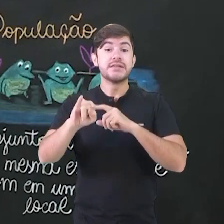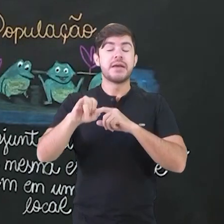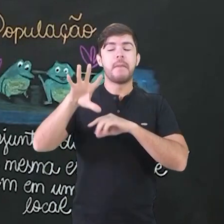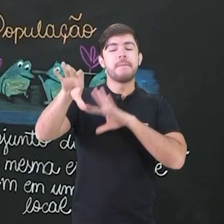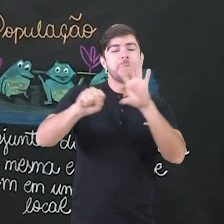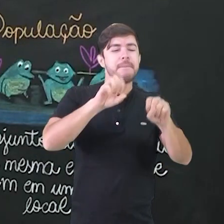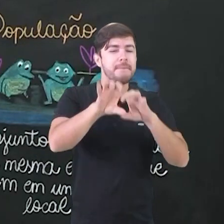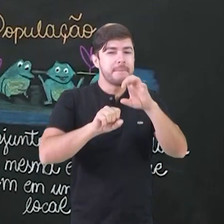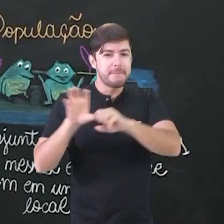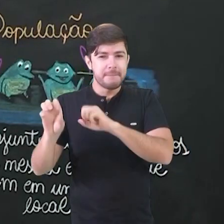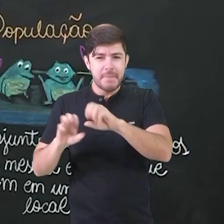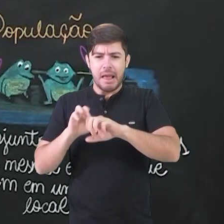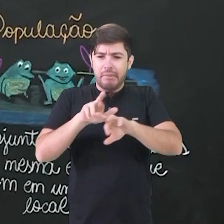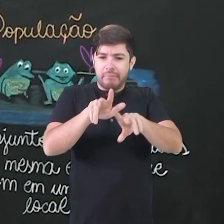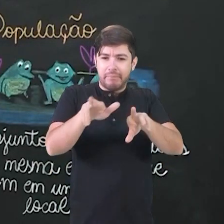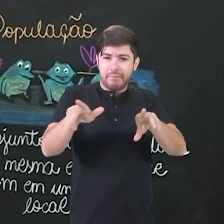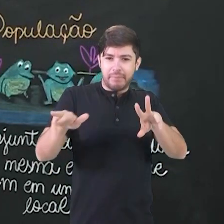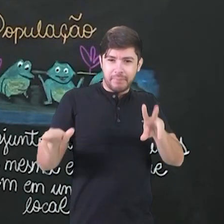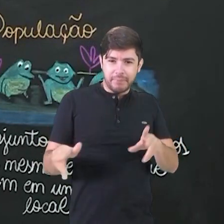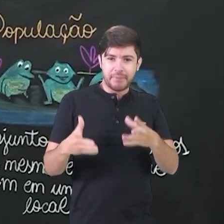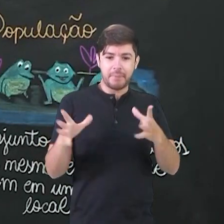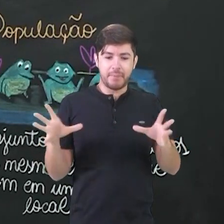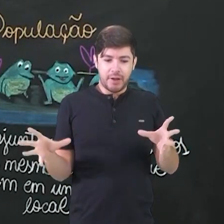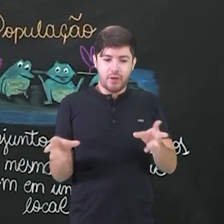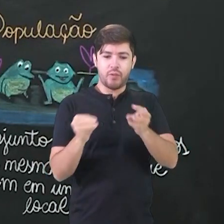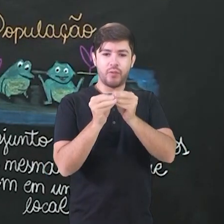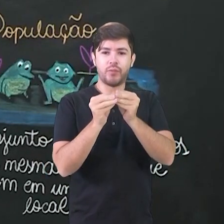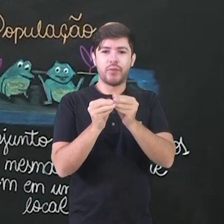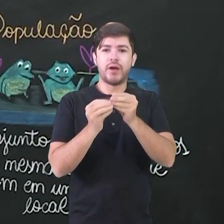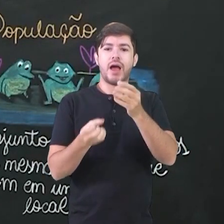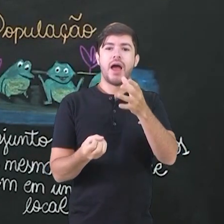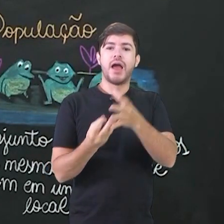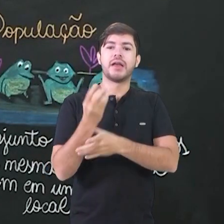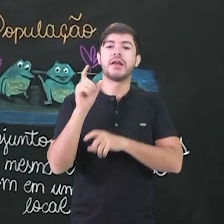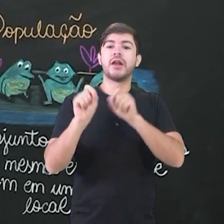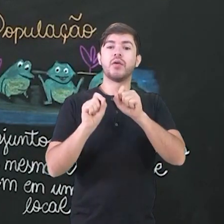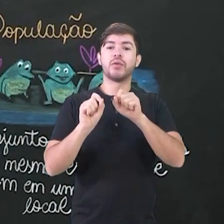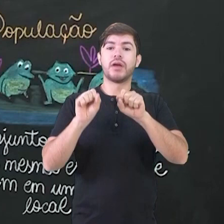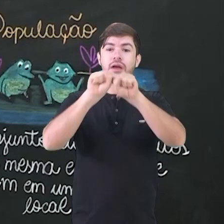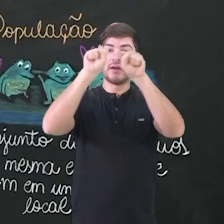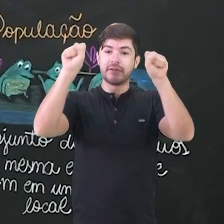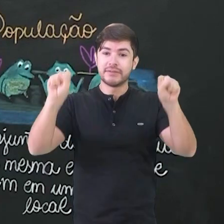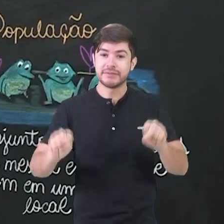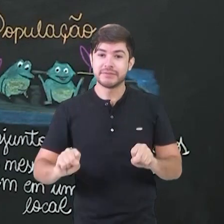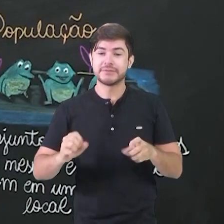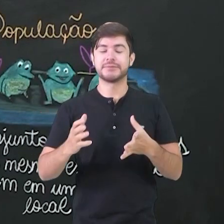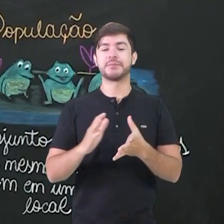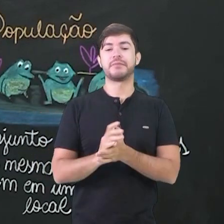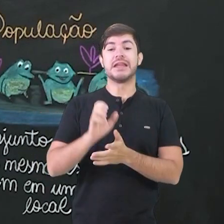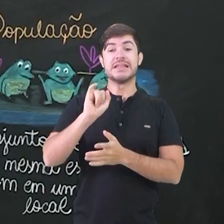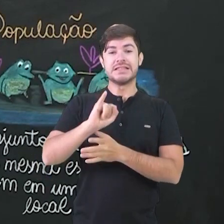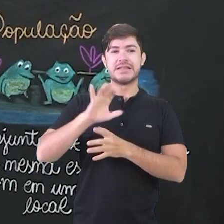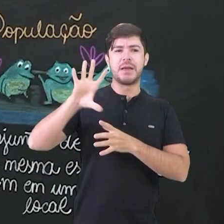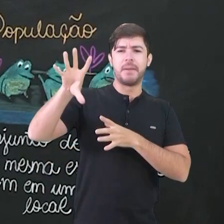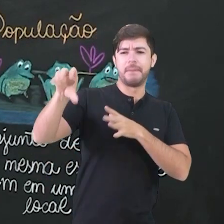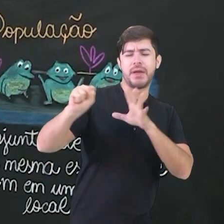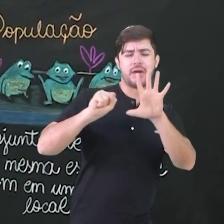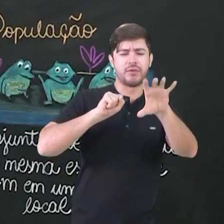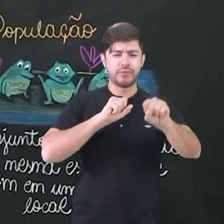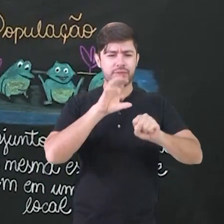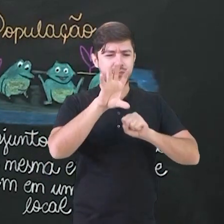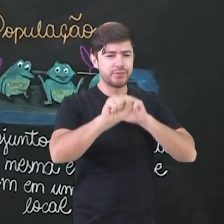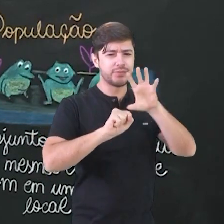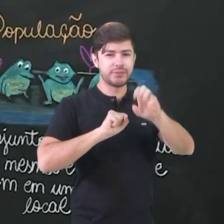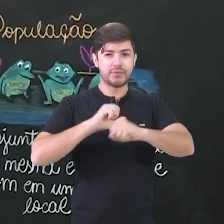um mesmo propósito, eu falo então que eu tenho um sistema. Se eu juntei diferentes